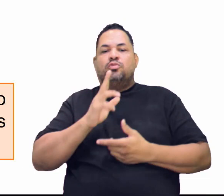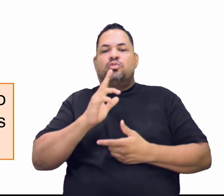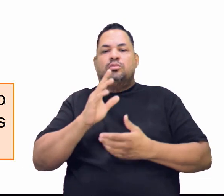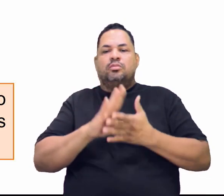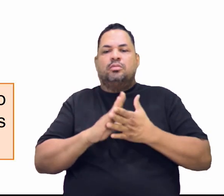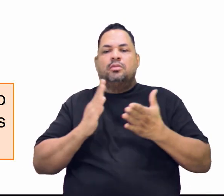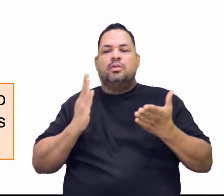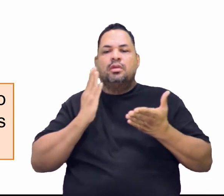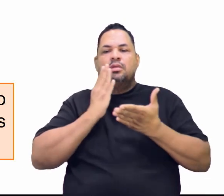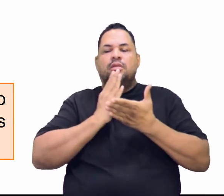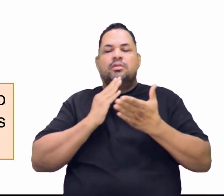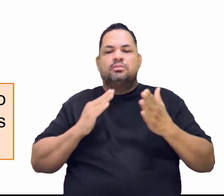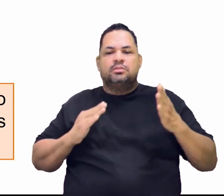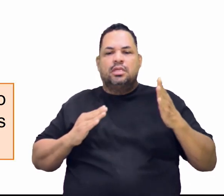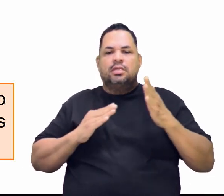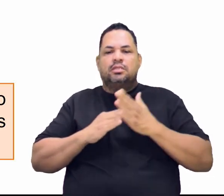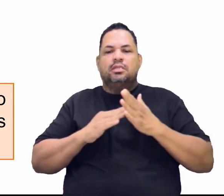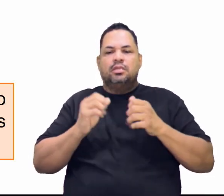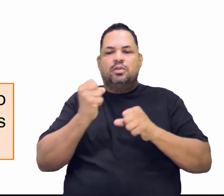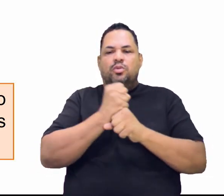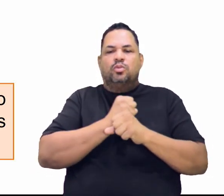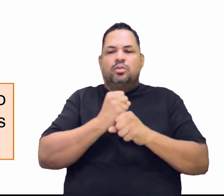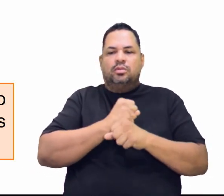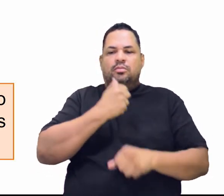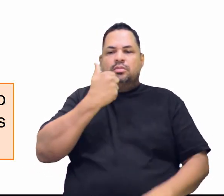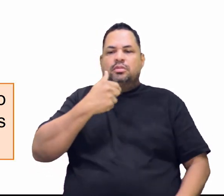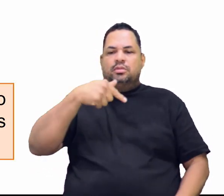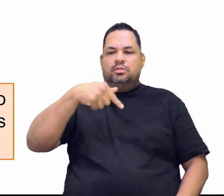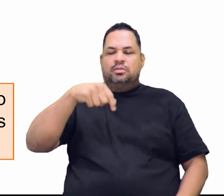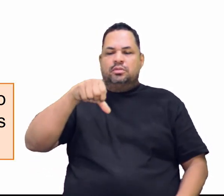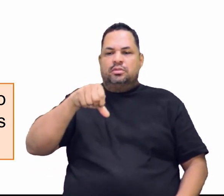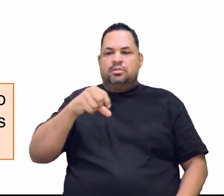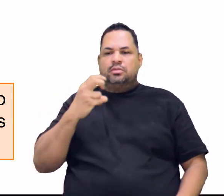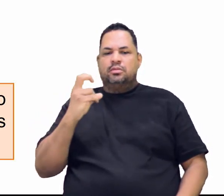o seu total extermínio, que foi no ano de